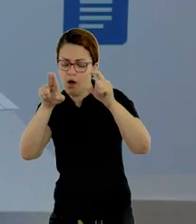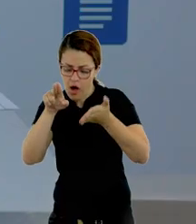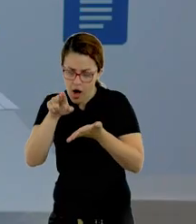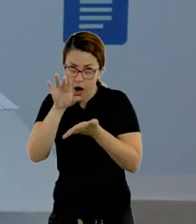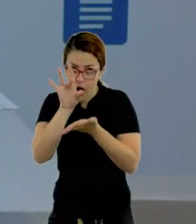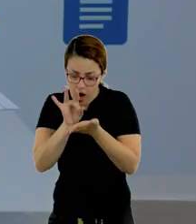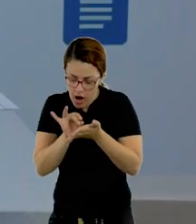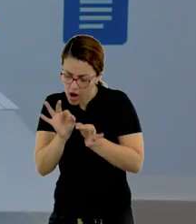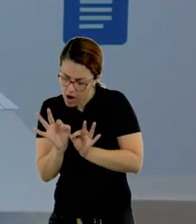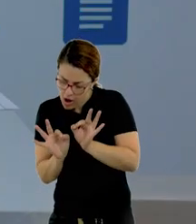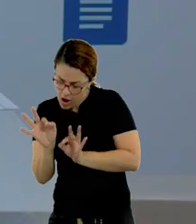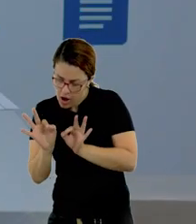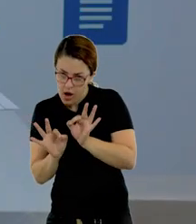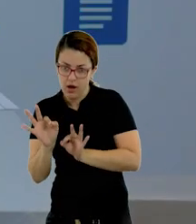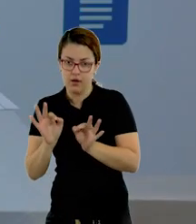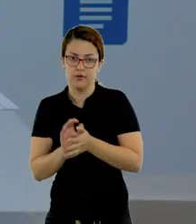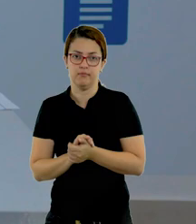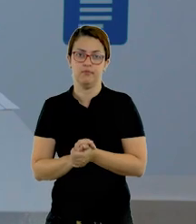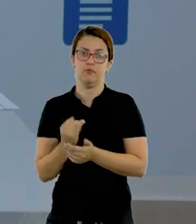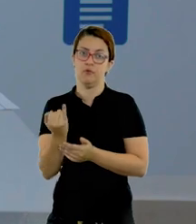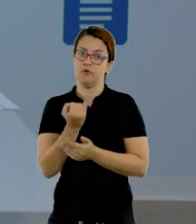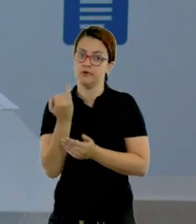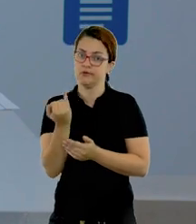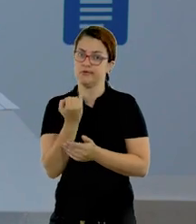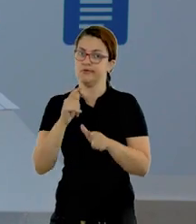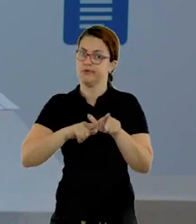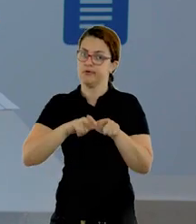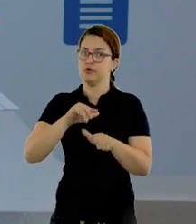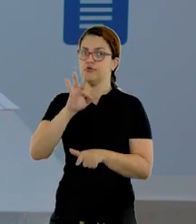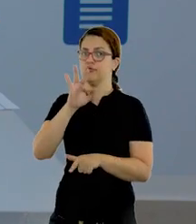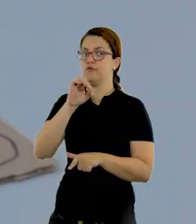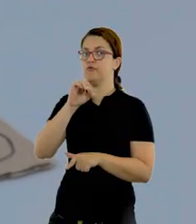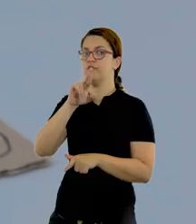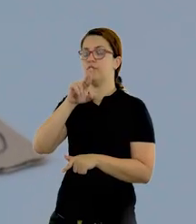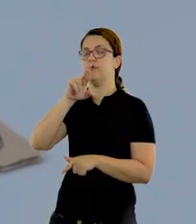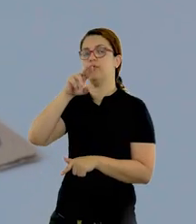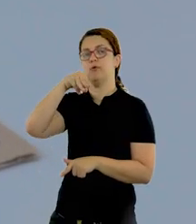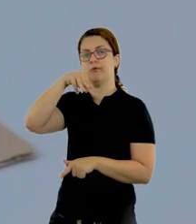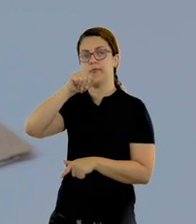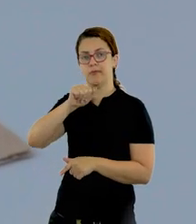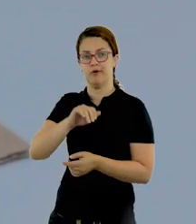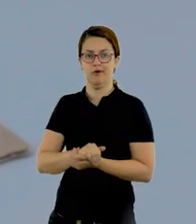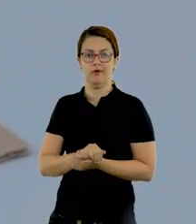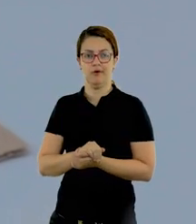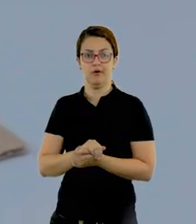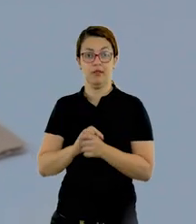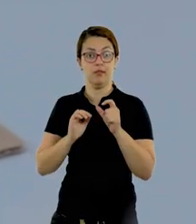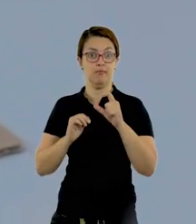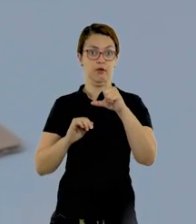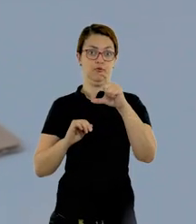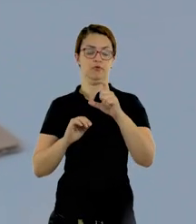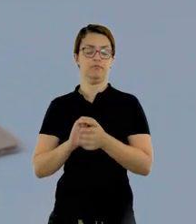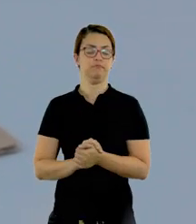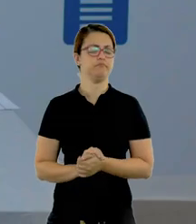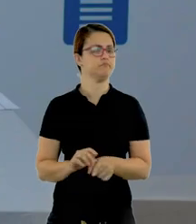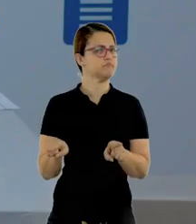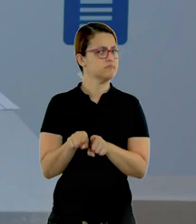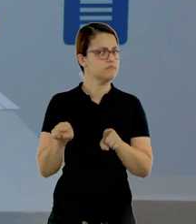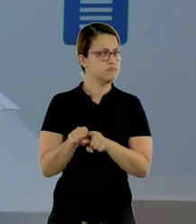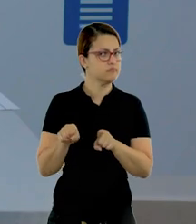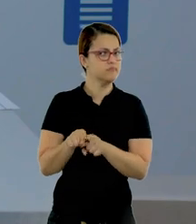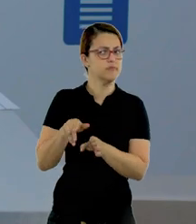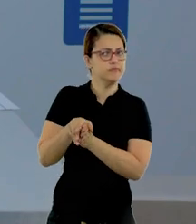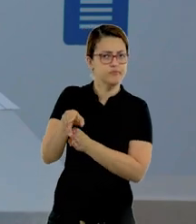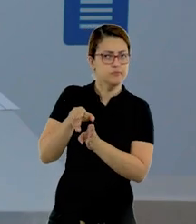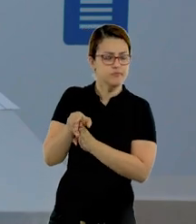É importante que os pais só utilizem a letra de forma maiúscula. É importante que nesse momento os pais orientem as